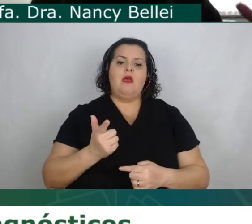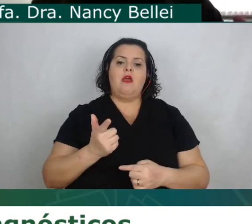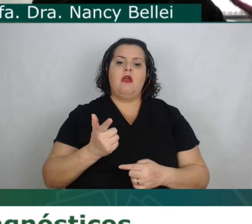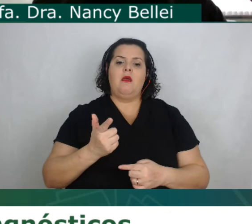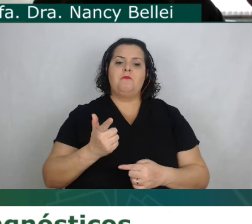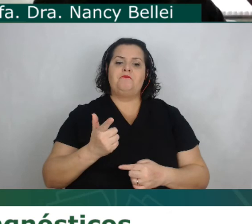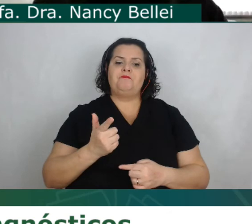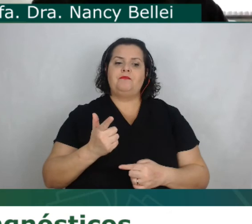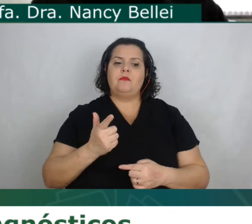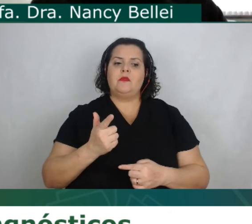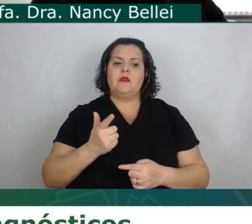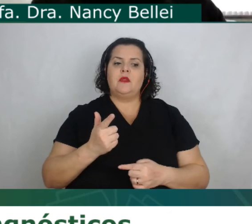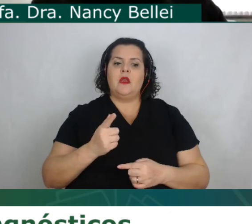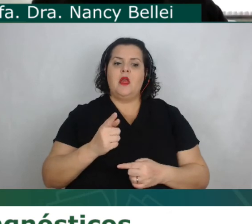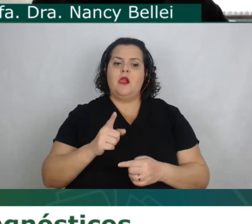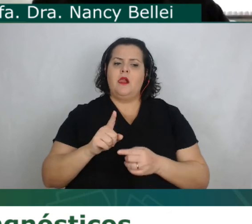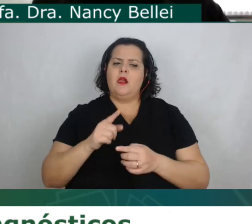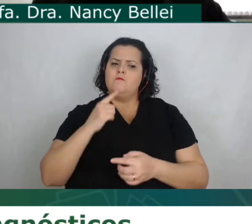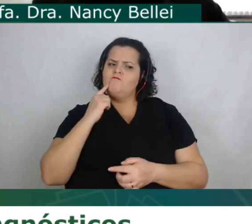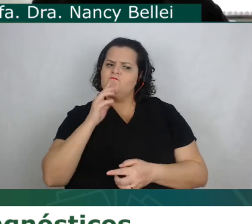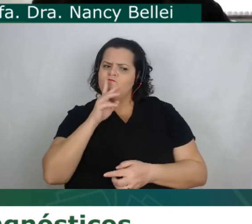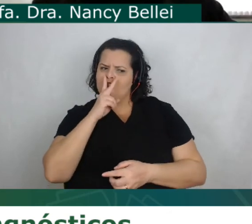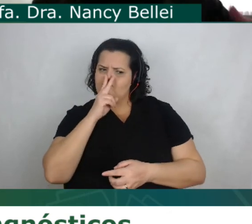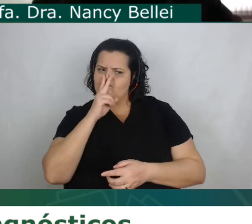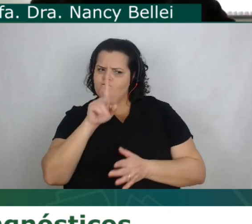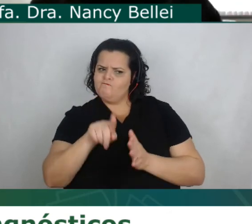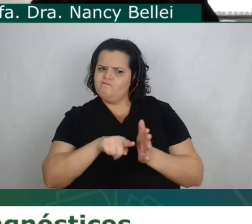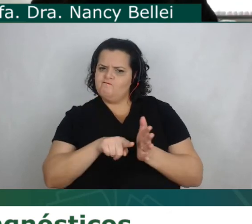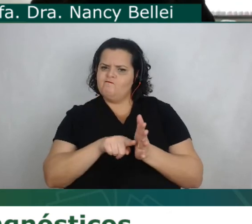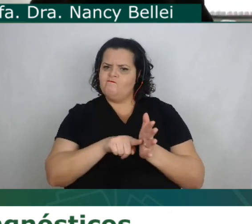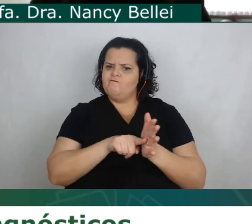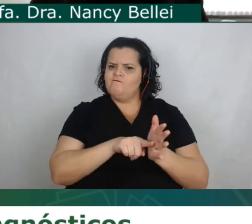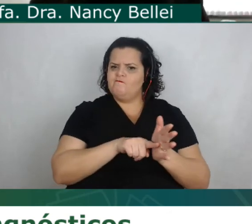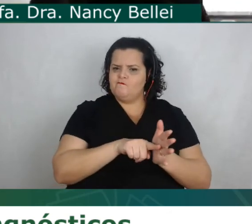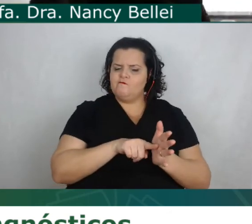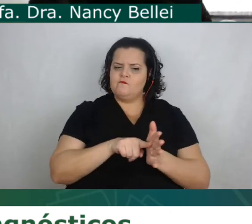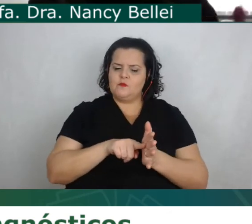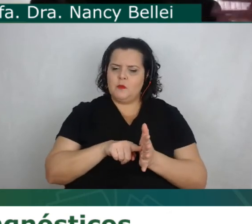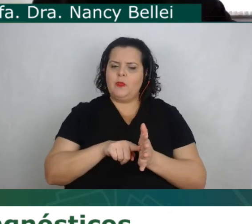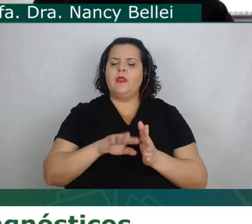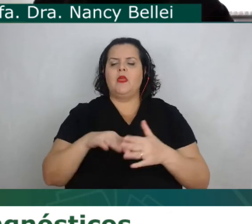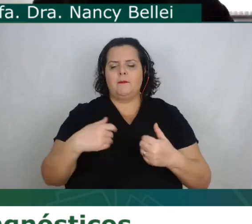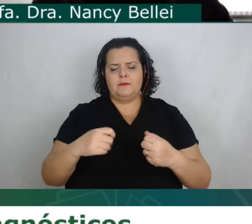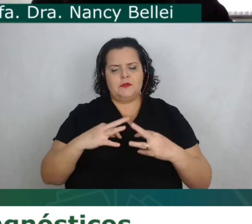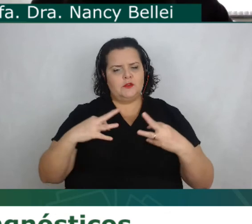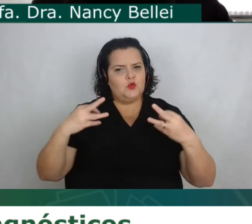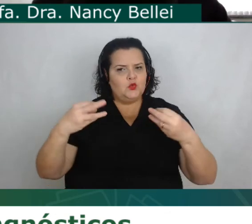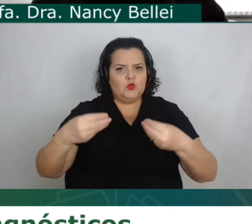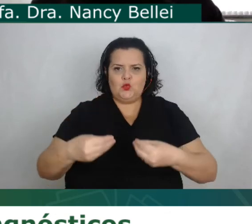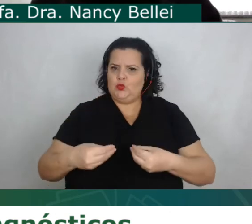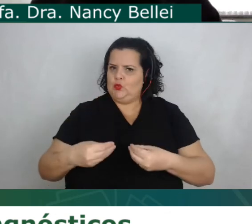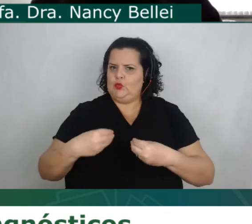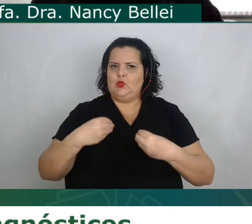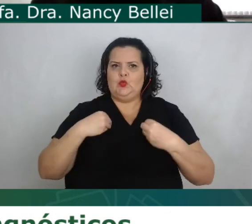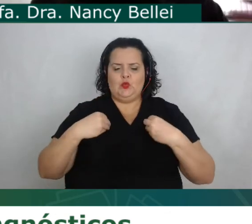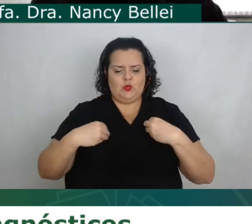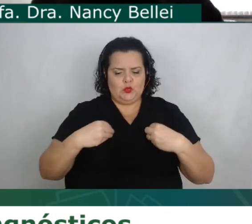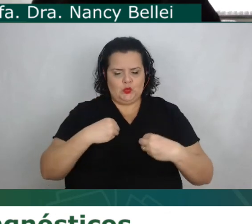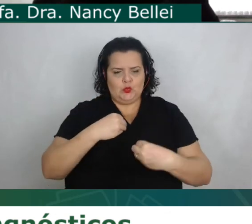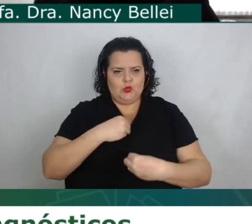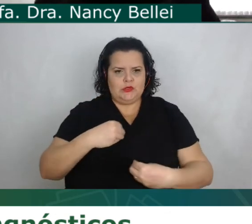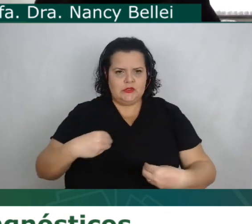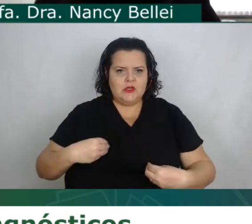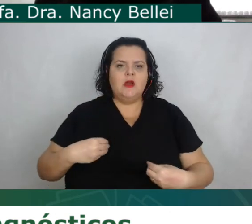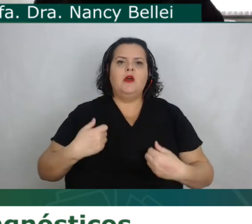auxilia, mas a gente deve levar em consideração o contexto todo. Podemos fazer PCR nas fezes